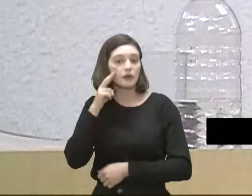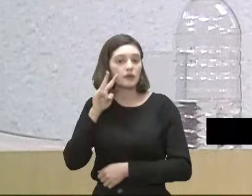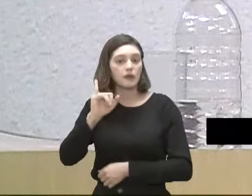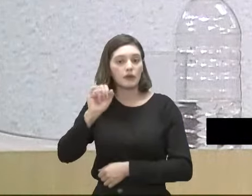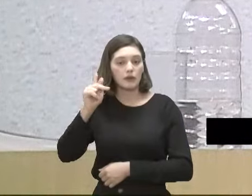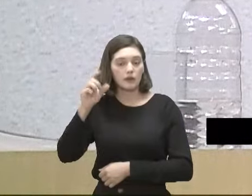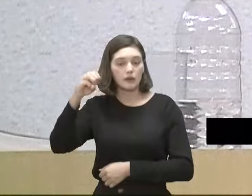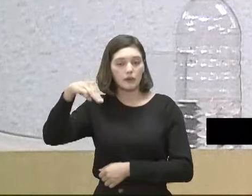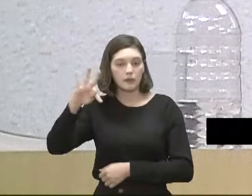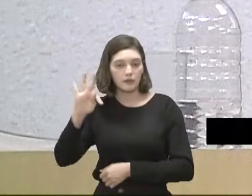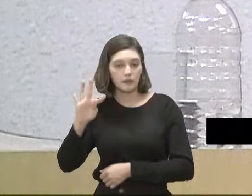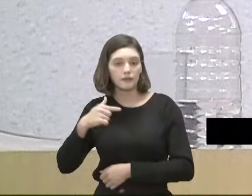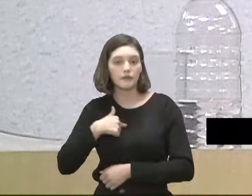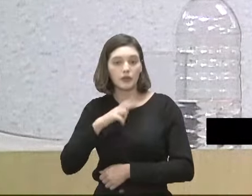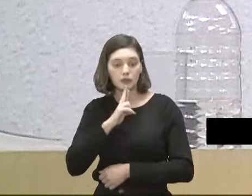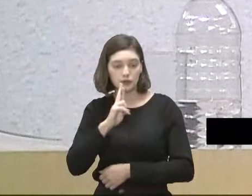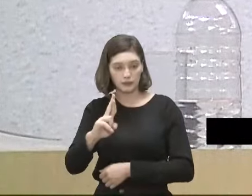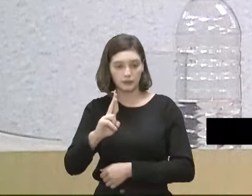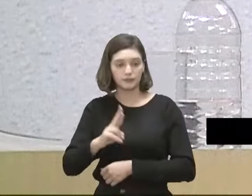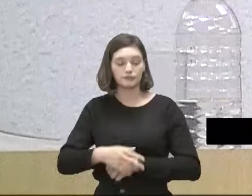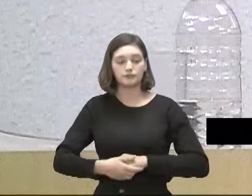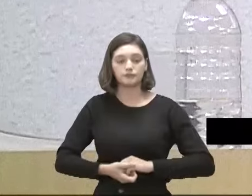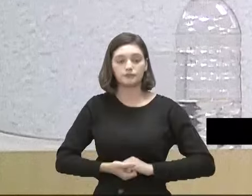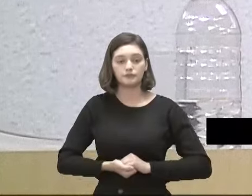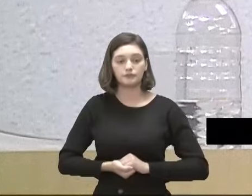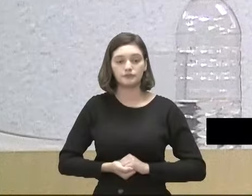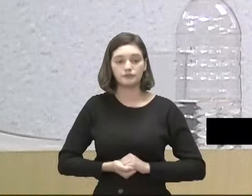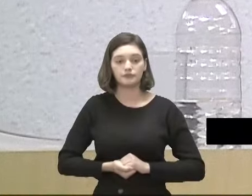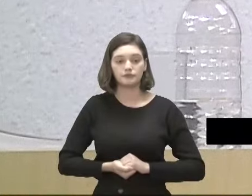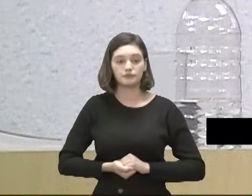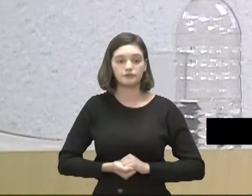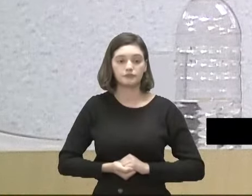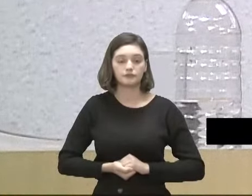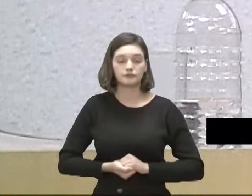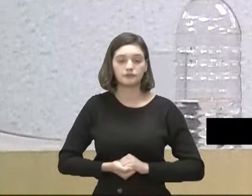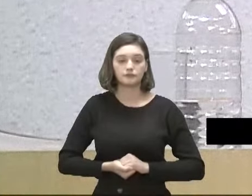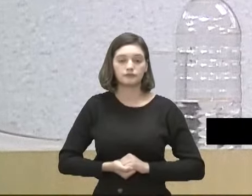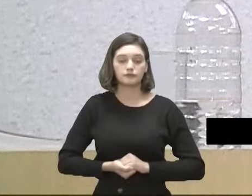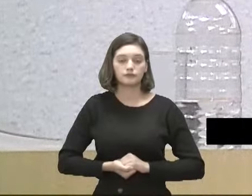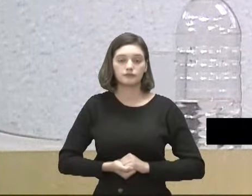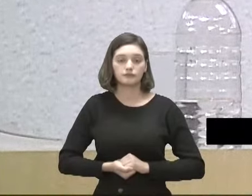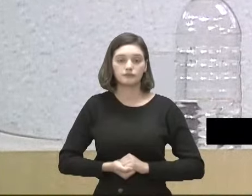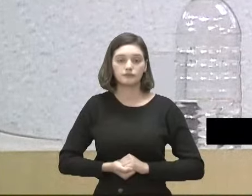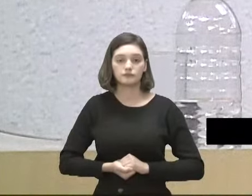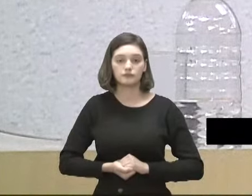lá e te fornece a informação, tá bom?